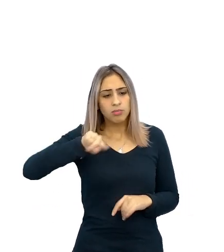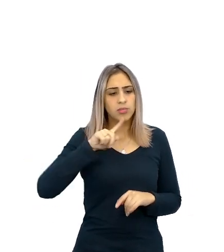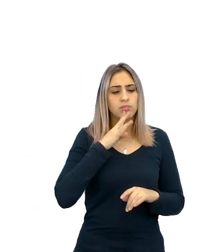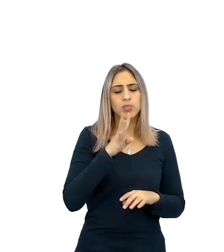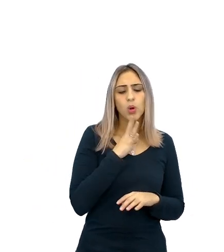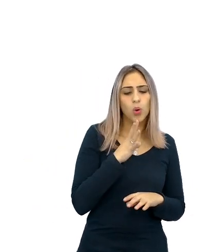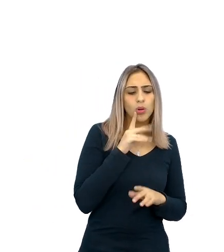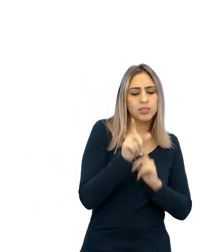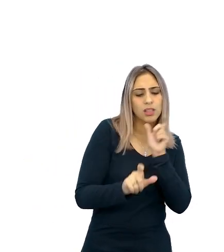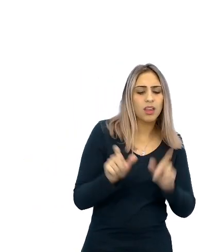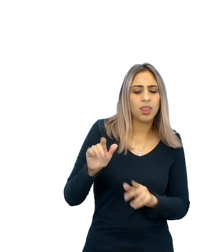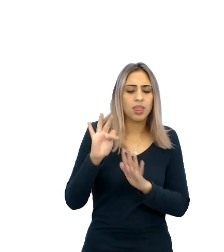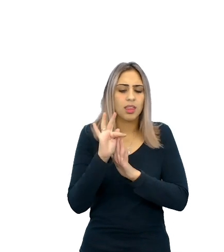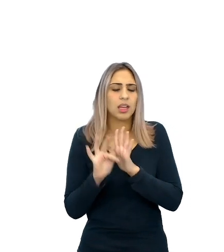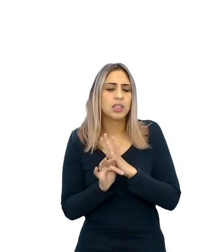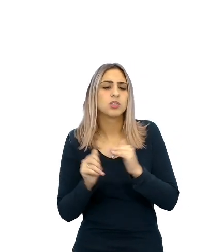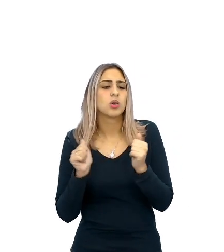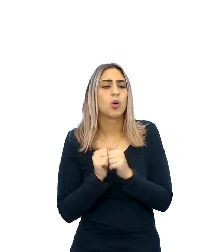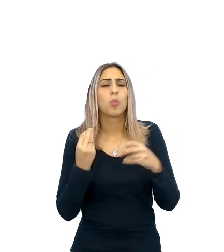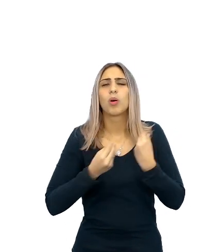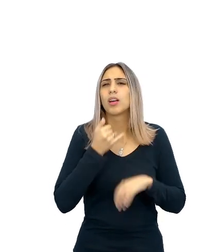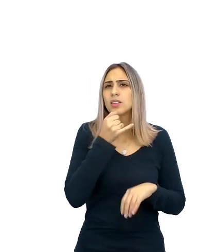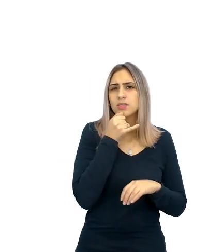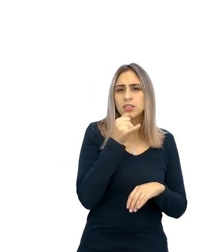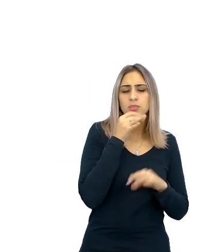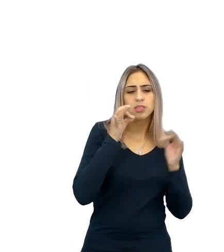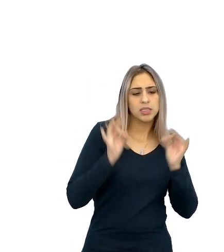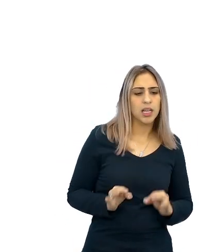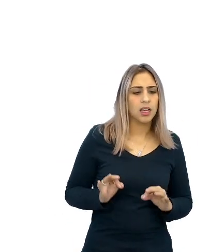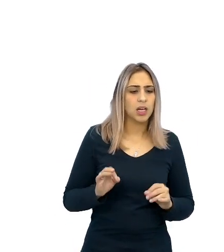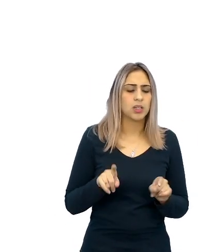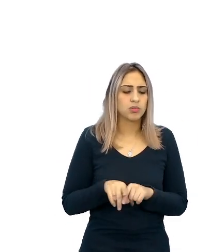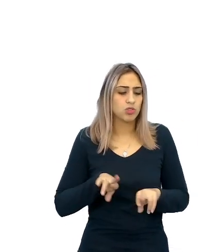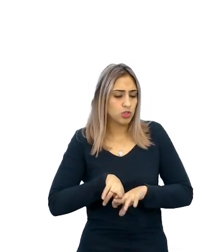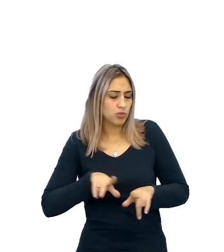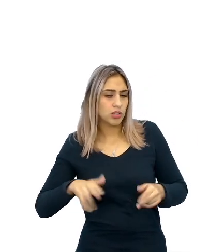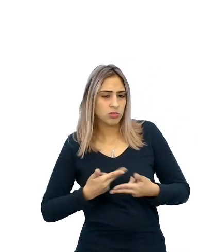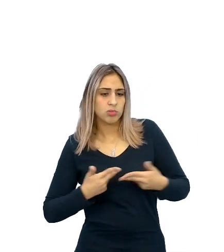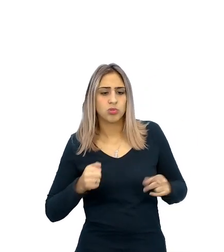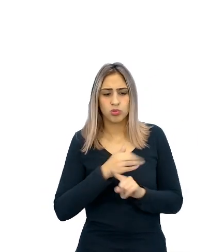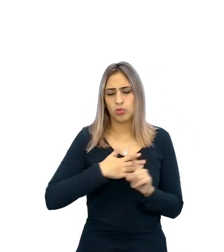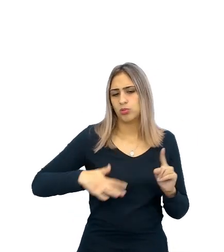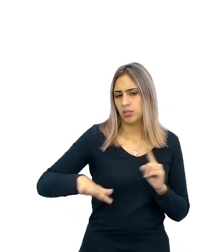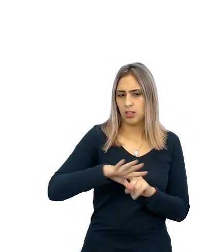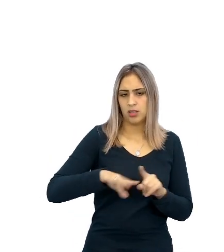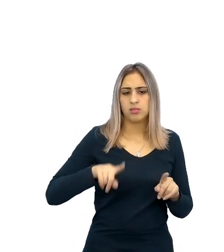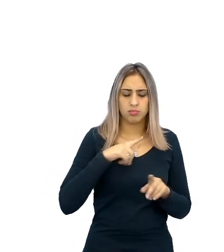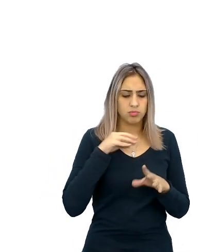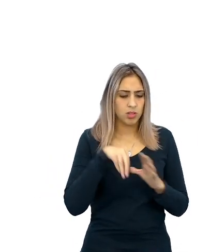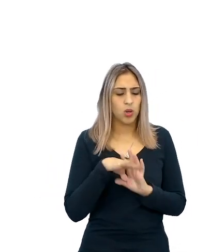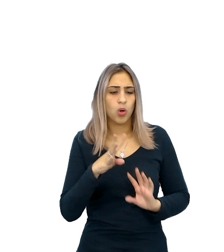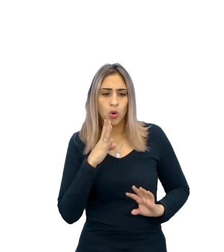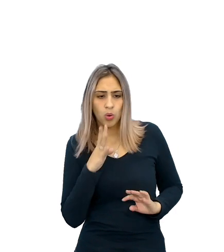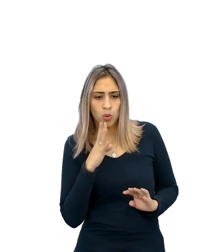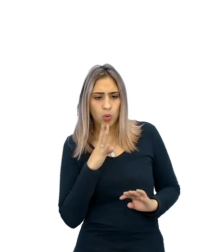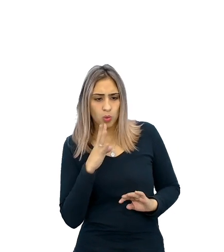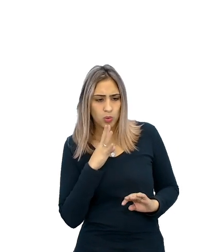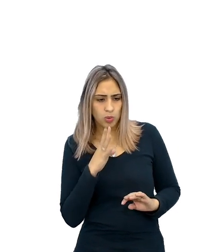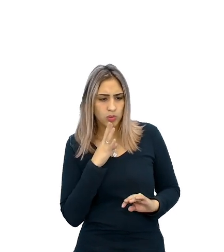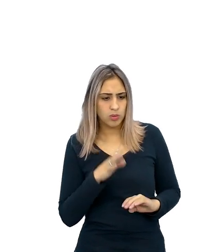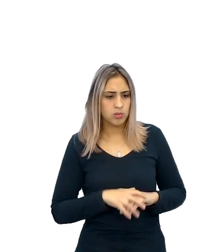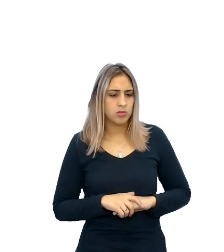possível reconhecer textos como exemplares adequados aos diversos eventos sociais. Envolve conhecimento sobre